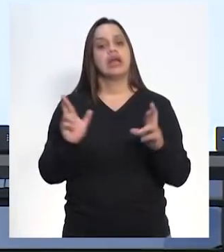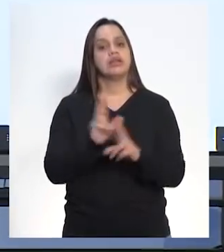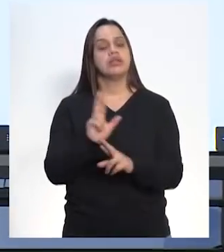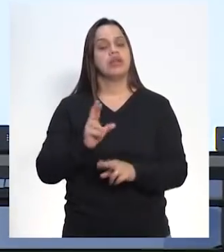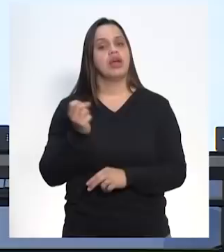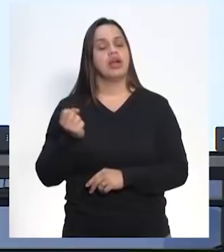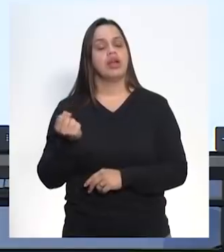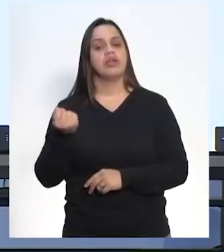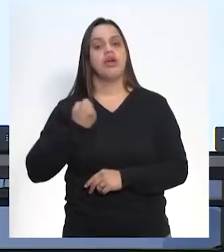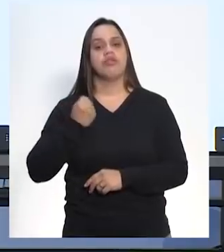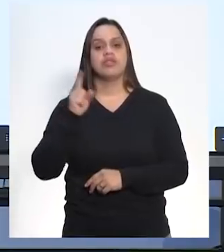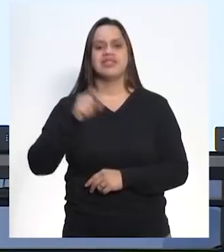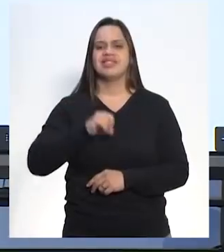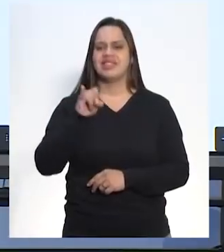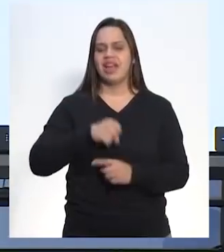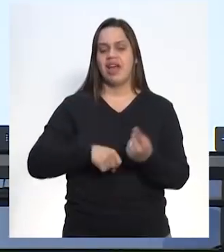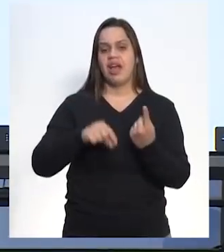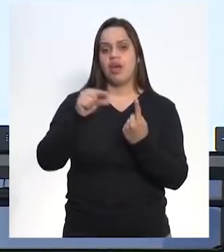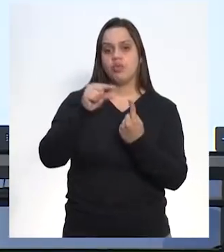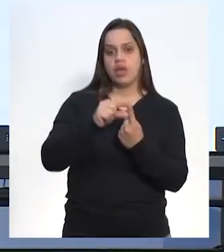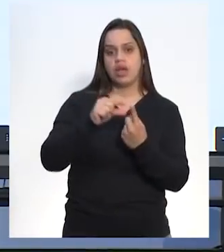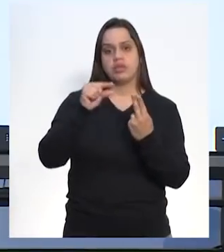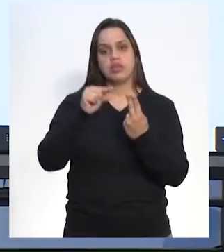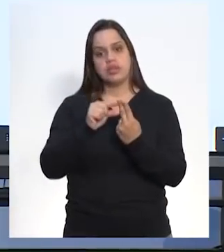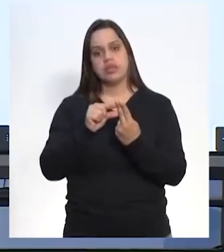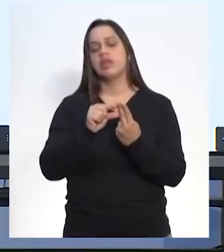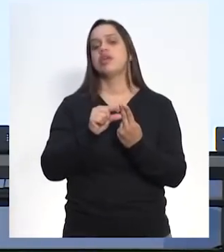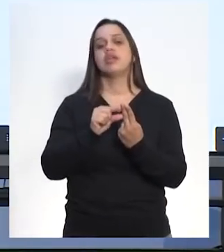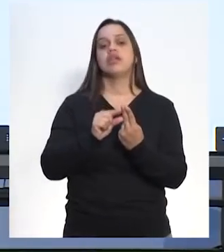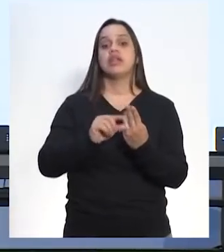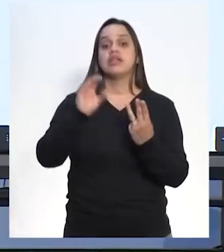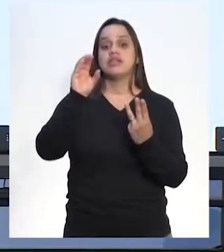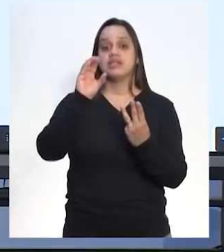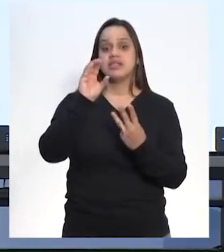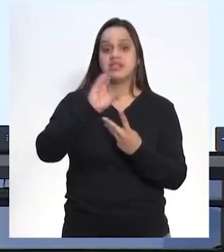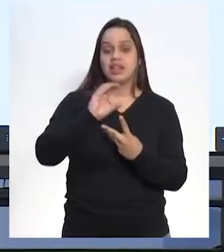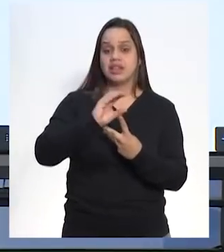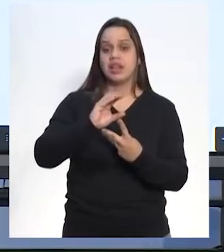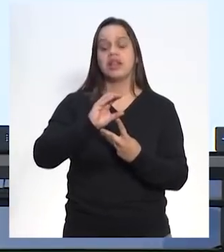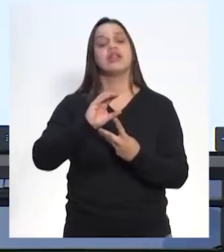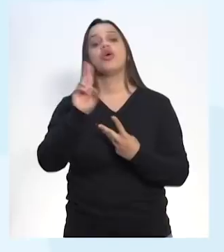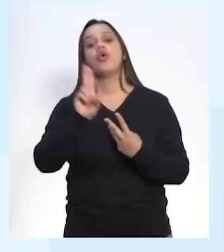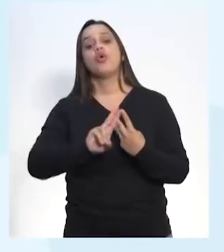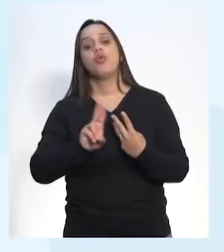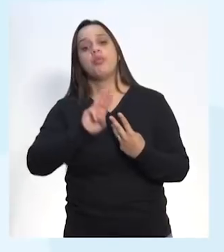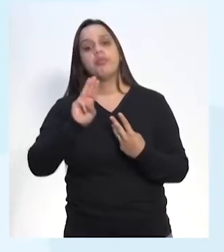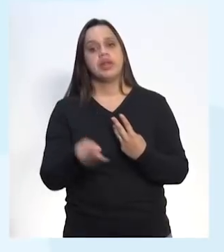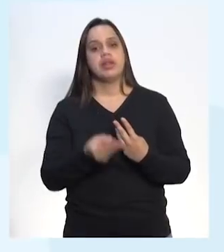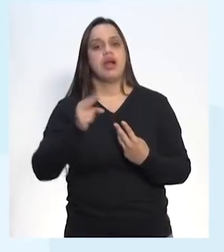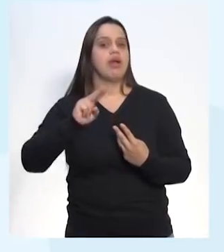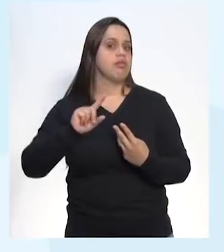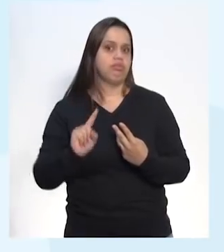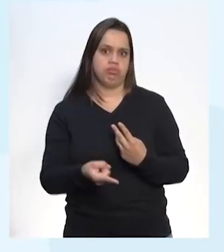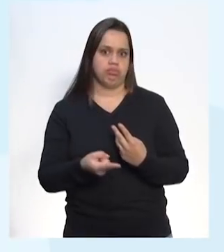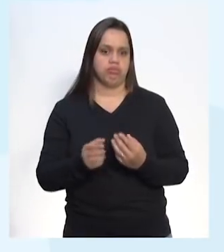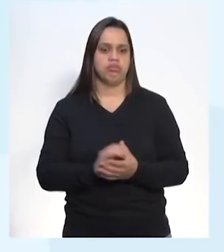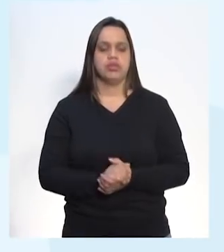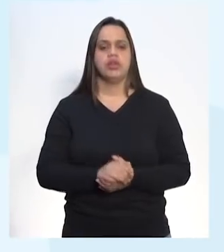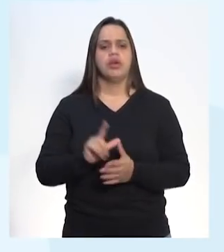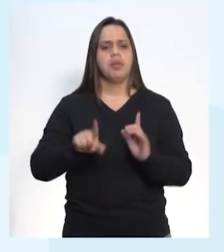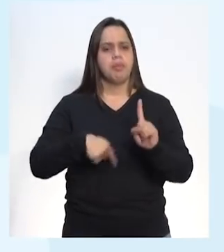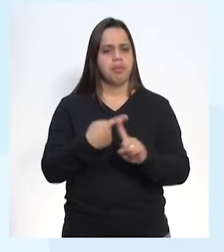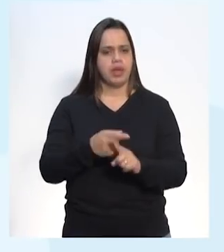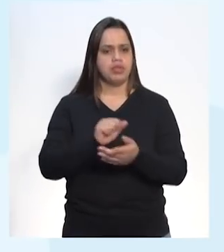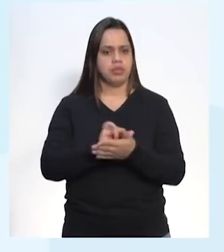é unidade, se é dezena, se é centena, milhar ou unidade. Vamos tentar uma próxima atividade aí para ver se a gente consegue relembrar